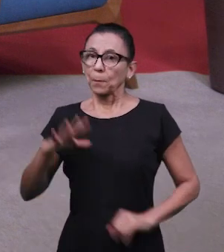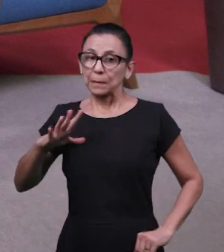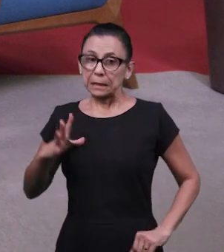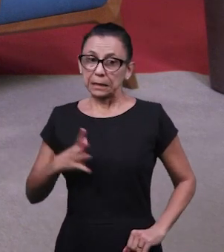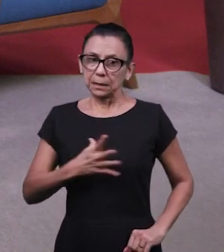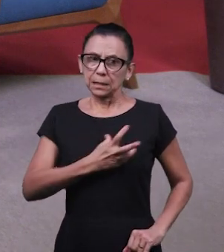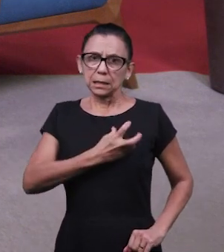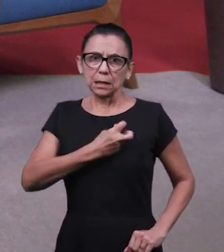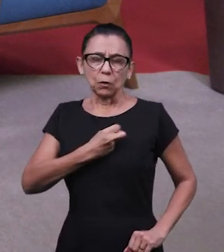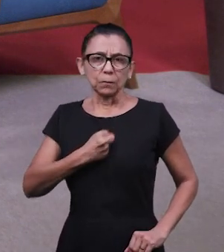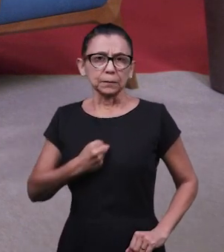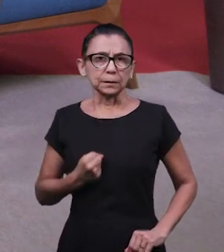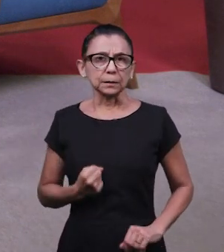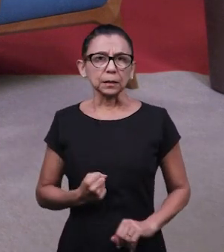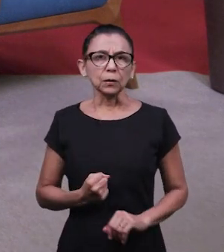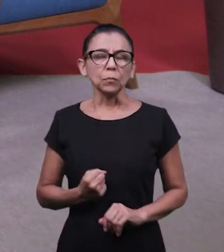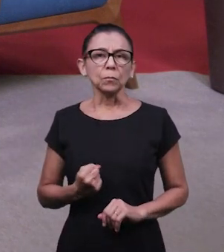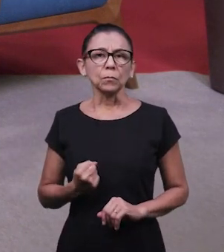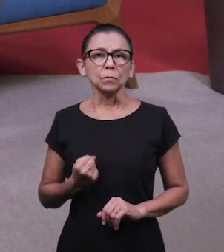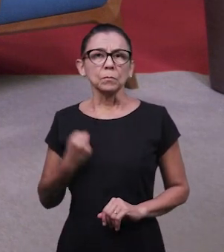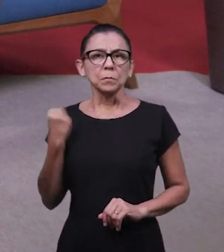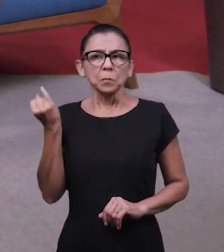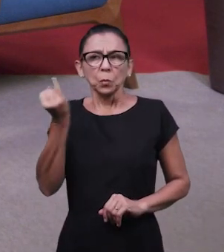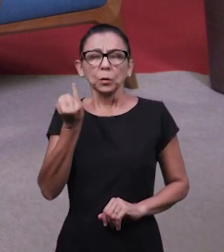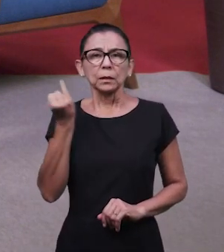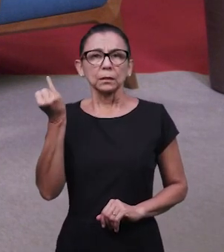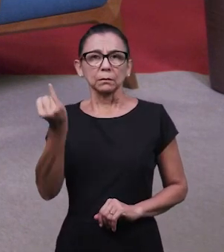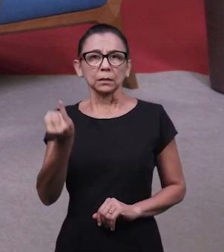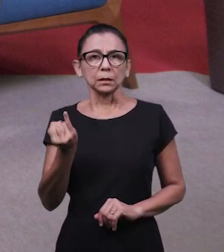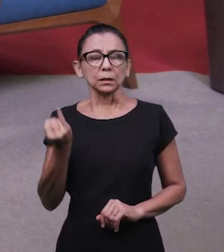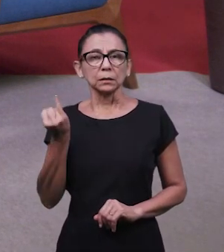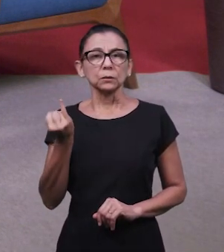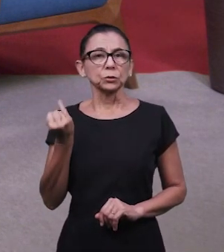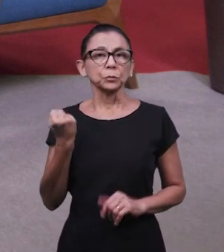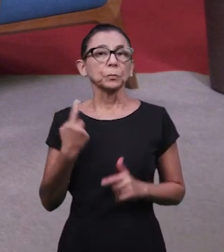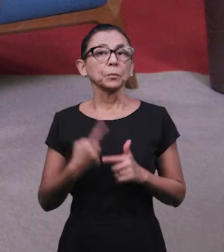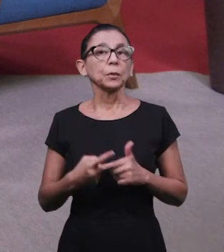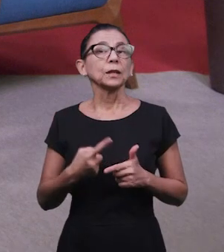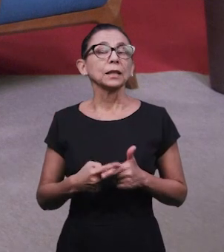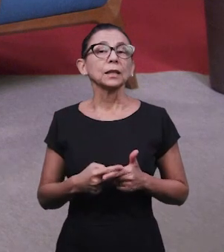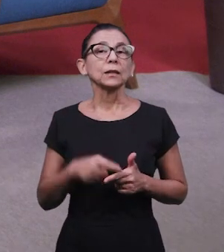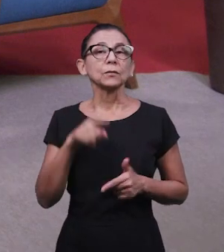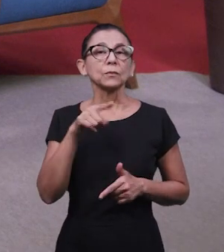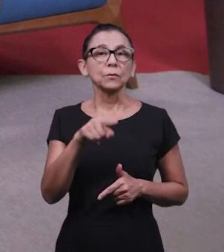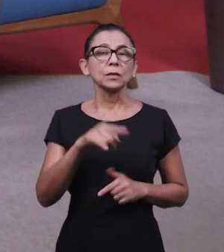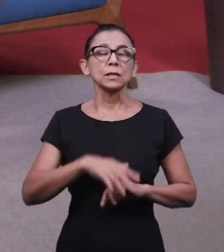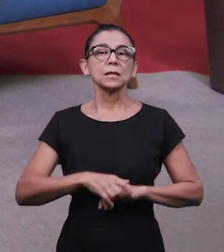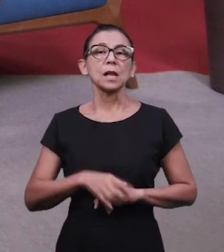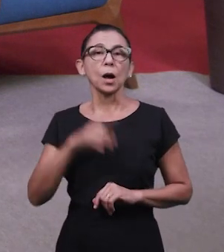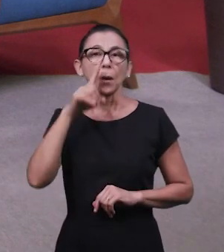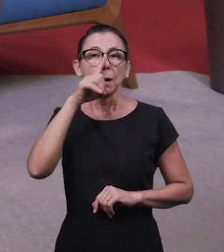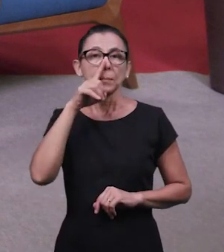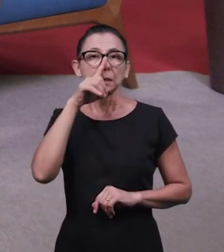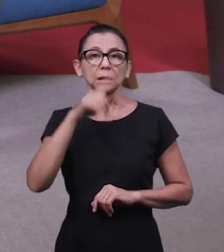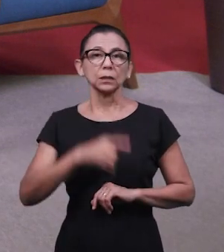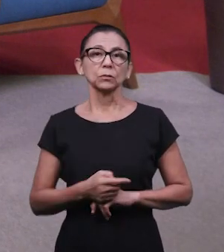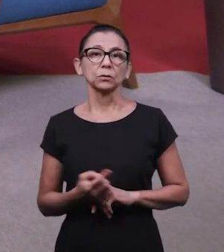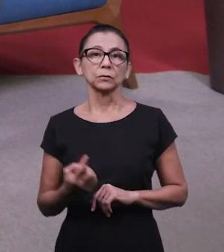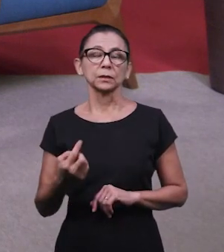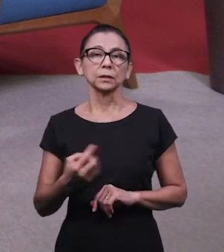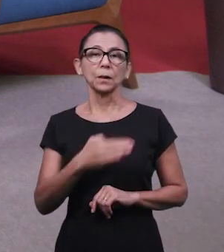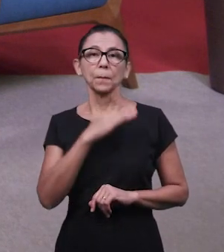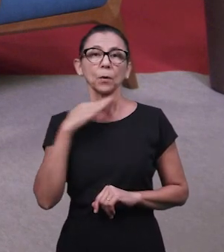Bíblia transmite, que ela ensina, ela é tão grande, às vezes as pessoas a desprezam, né? Uma grande